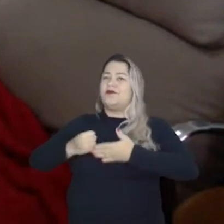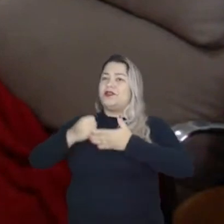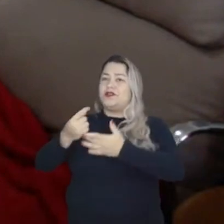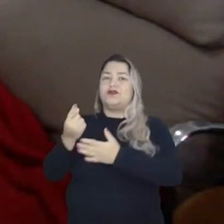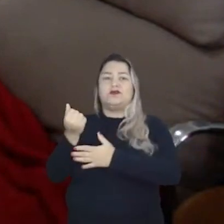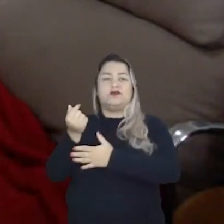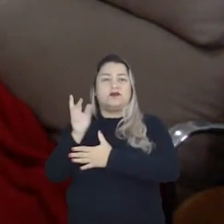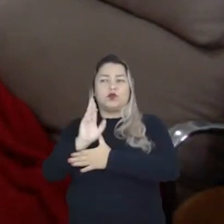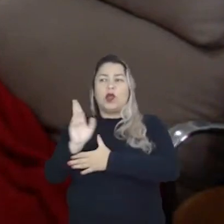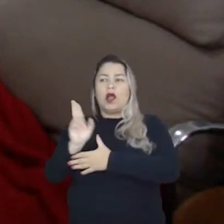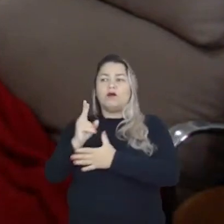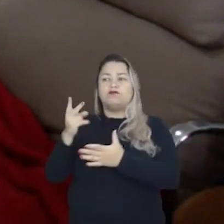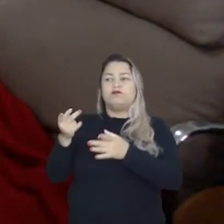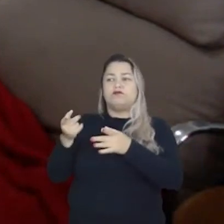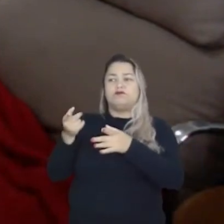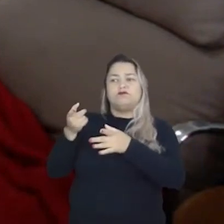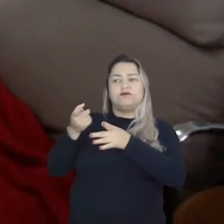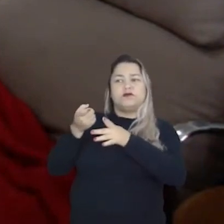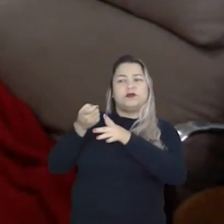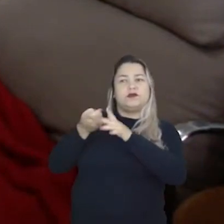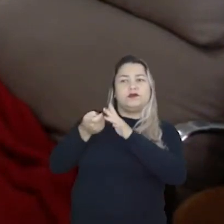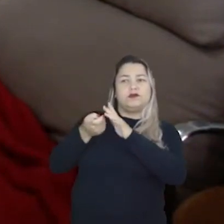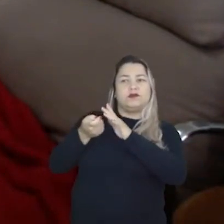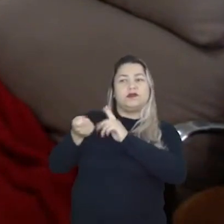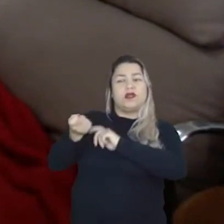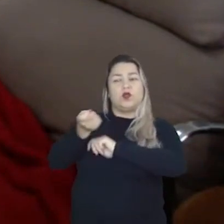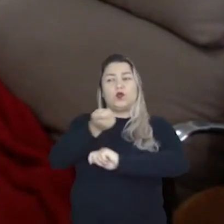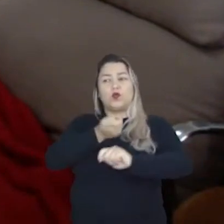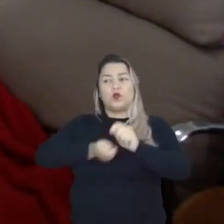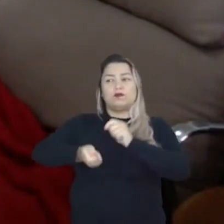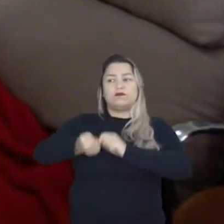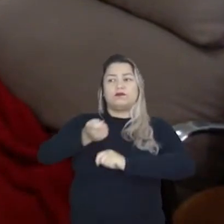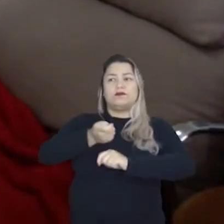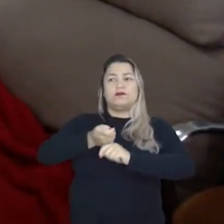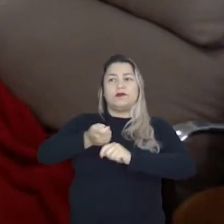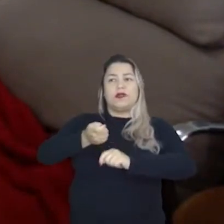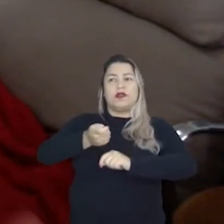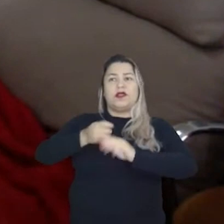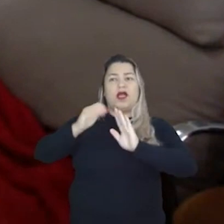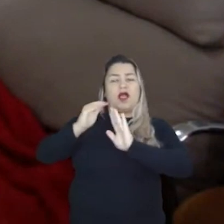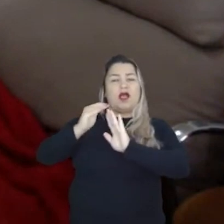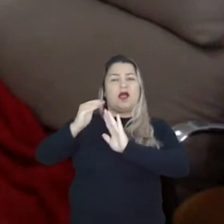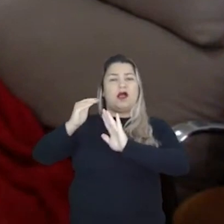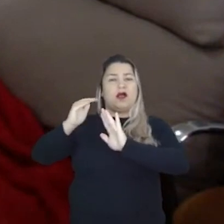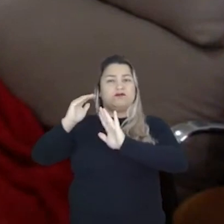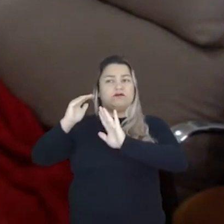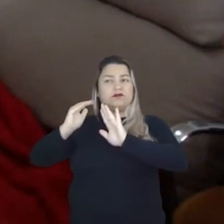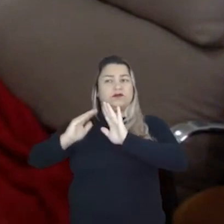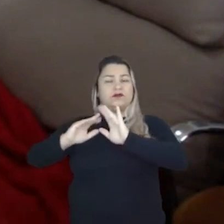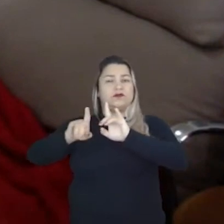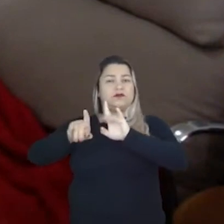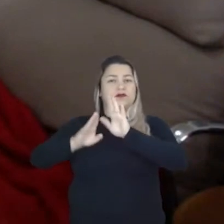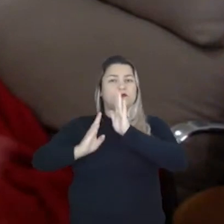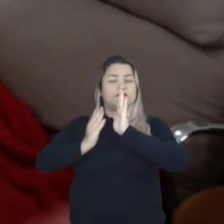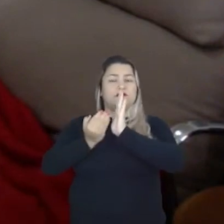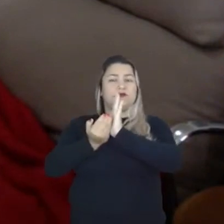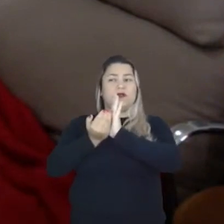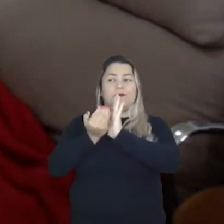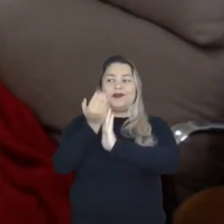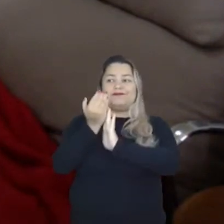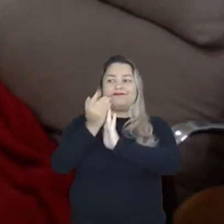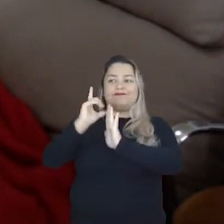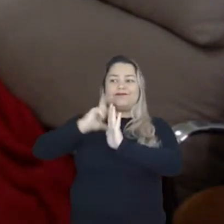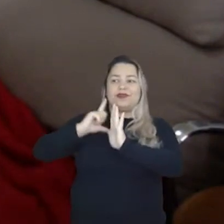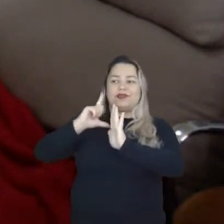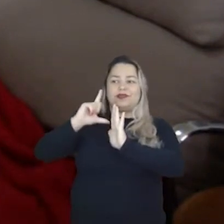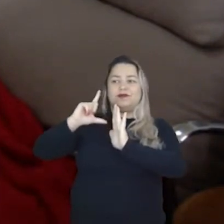dinheiro circulando na economia, principalmente na base da pirâmide, o que automaticamente faz com que haja uma redução